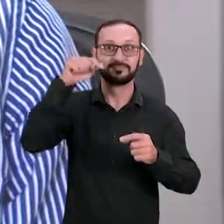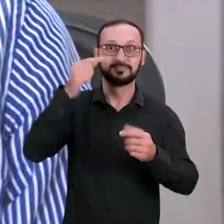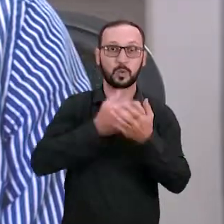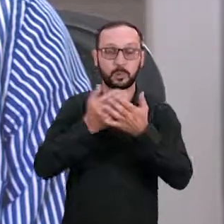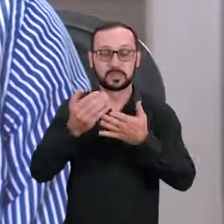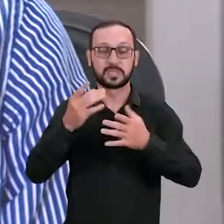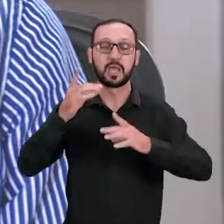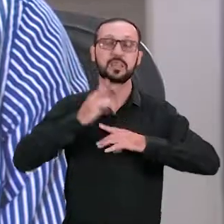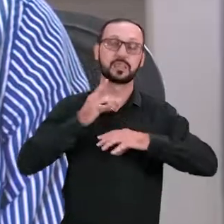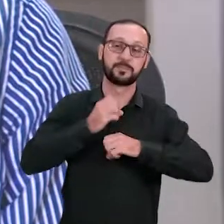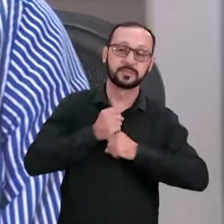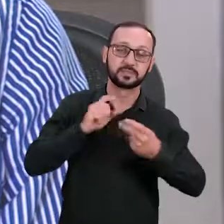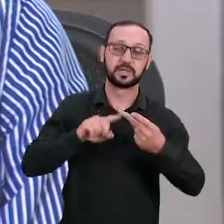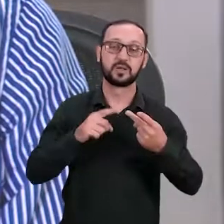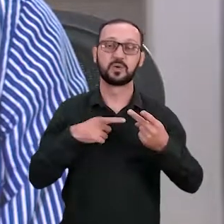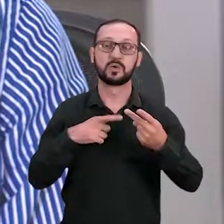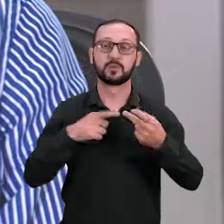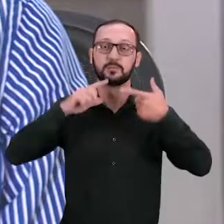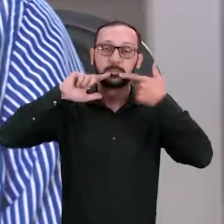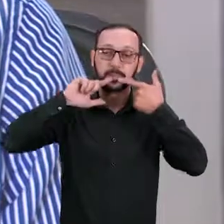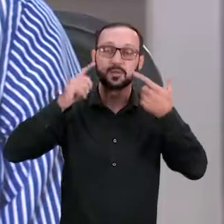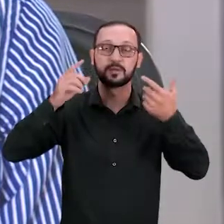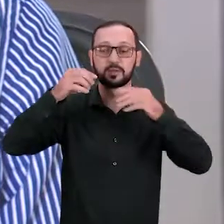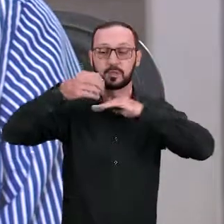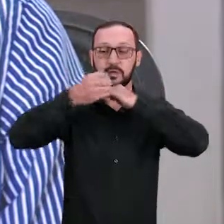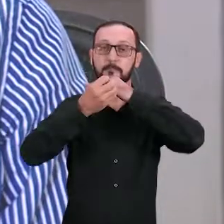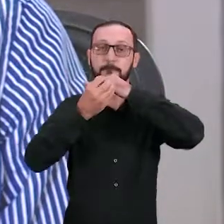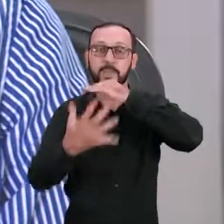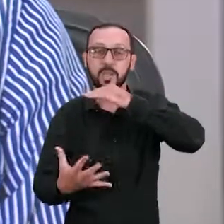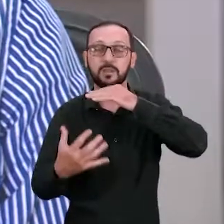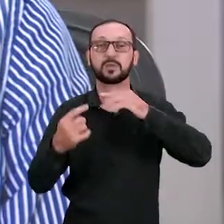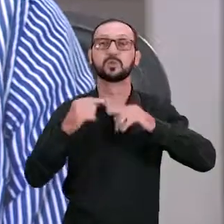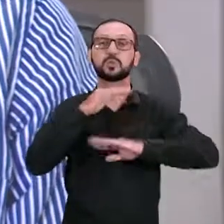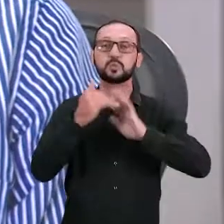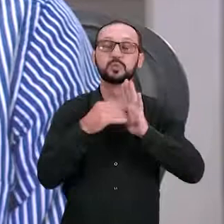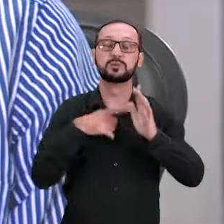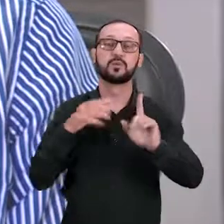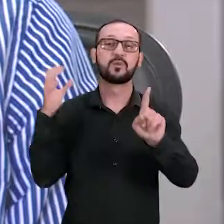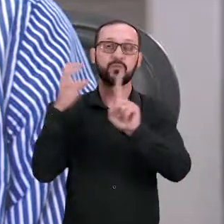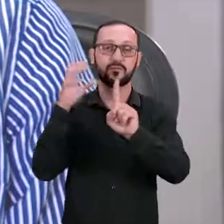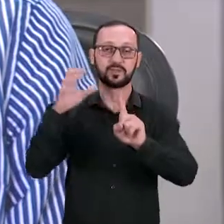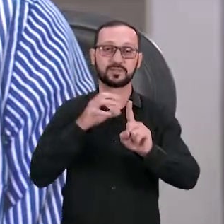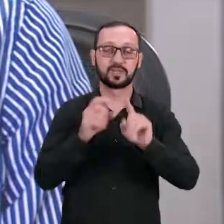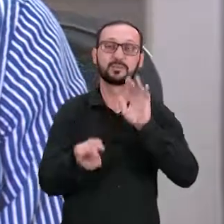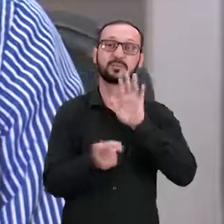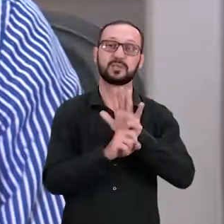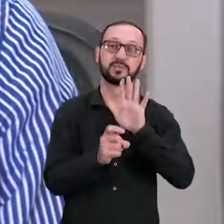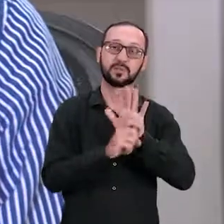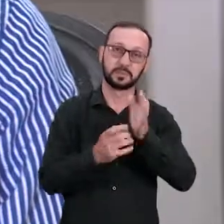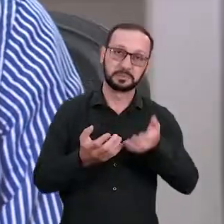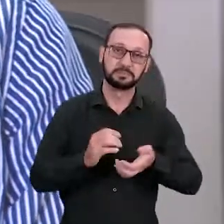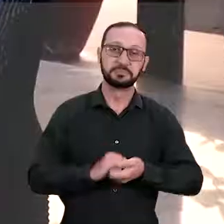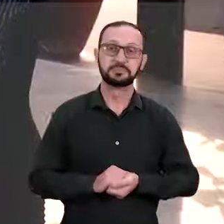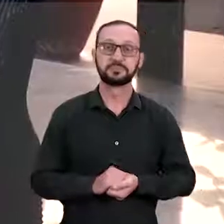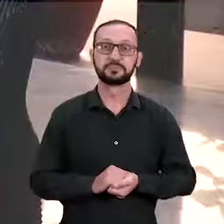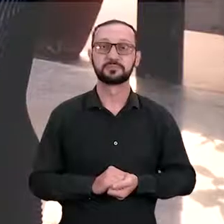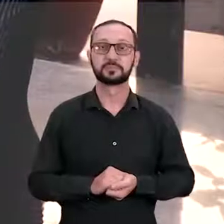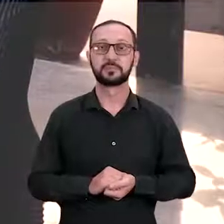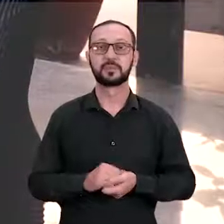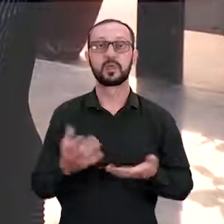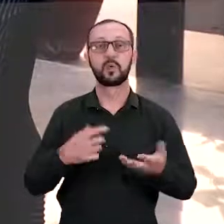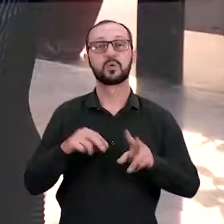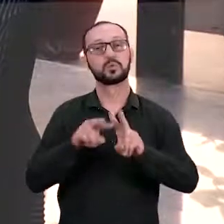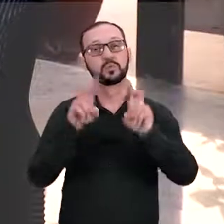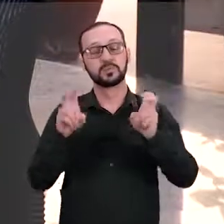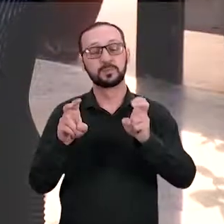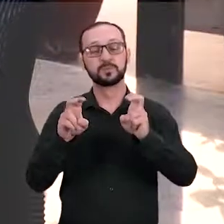como depressão, ansiedade, bipolar, esquizofrenia, são ativadas por essas drogas ilícitas. Doutor,